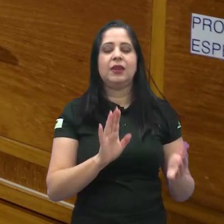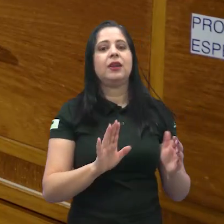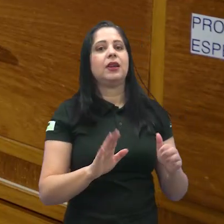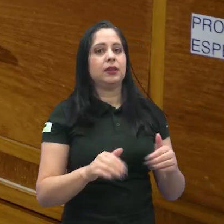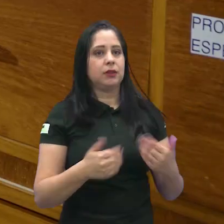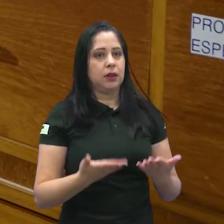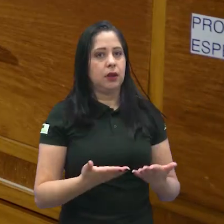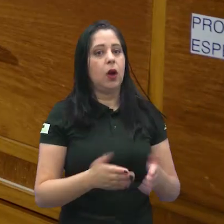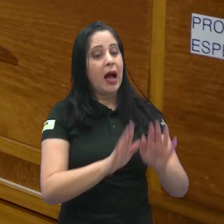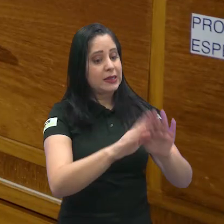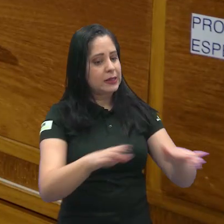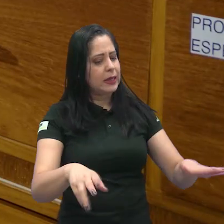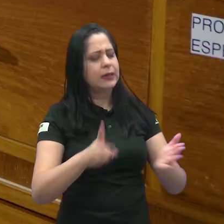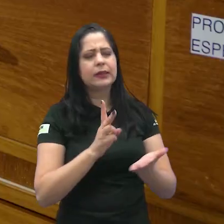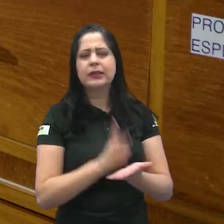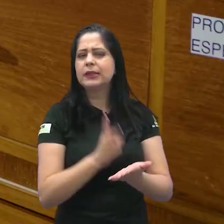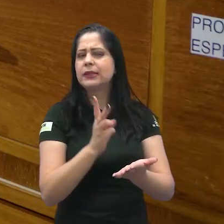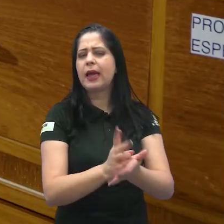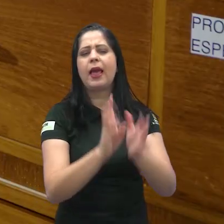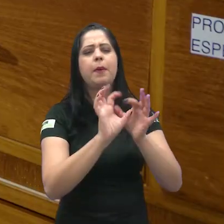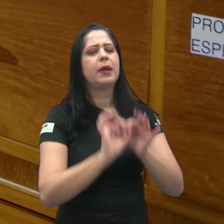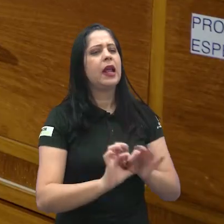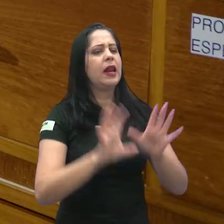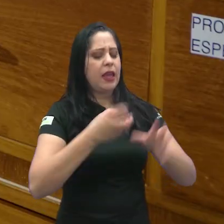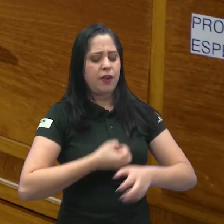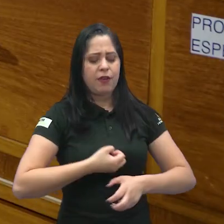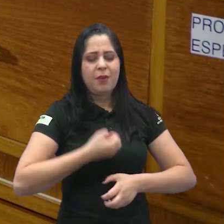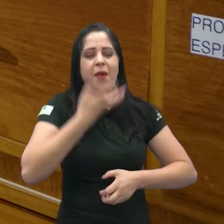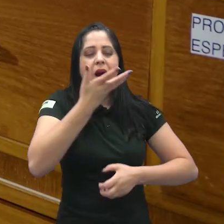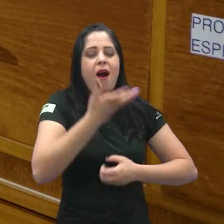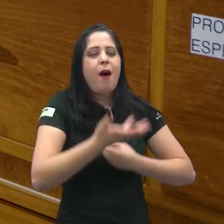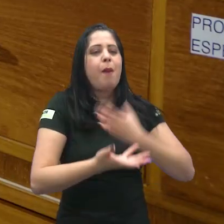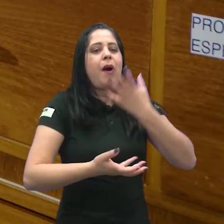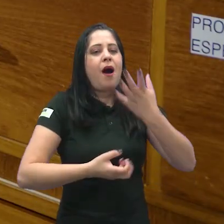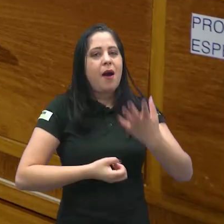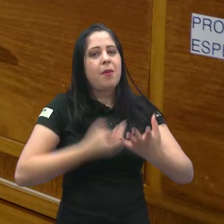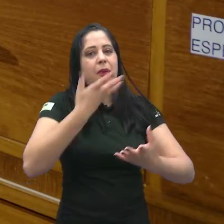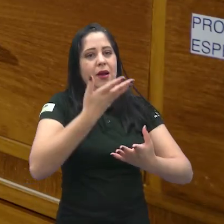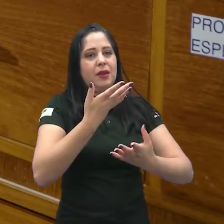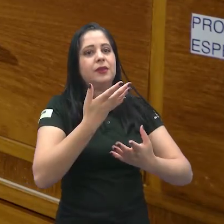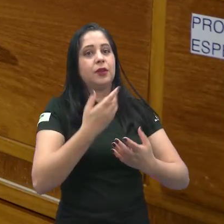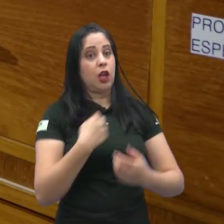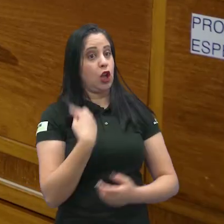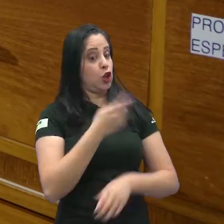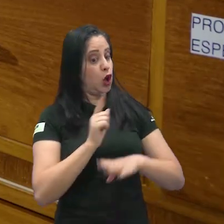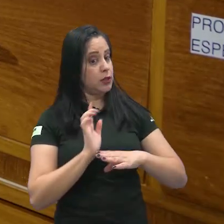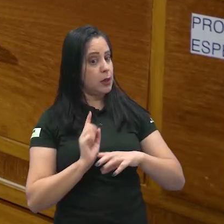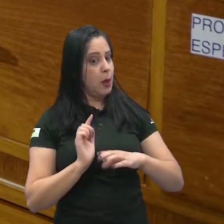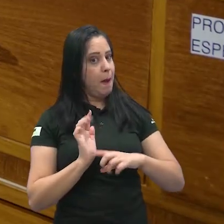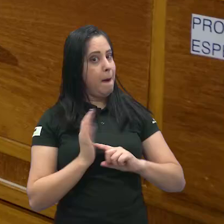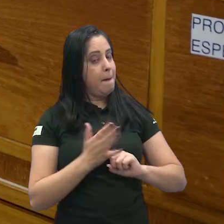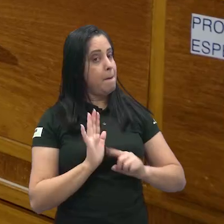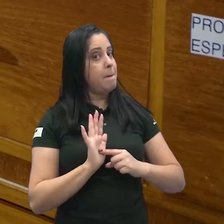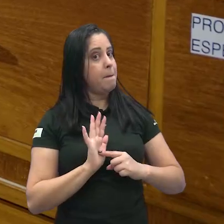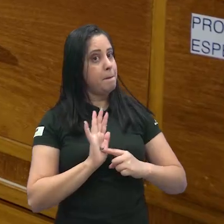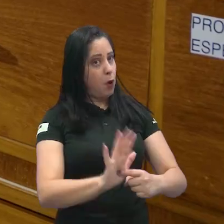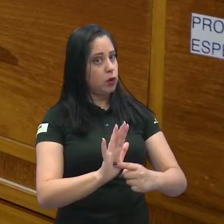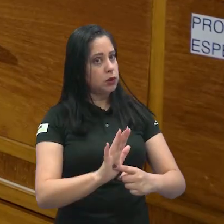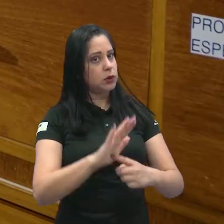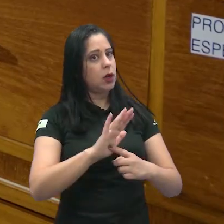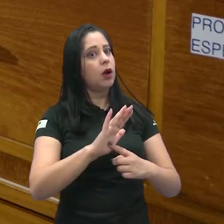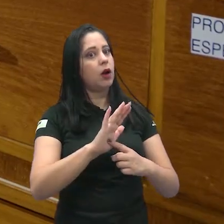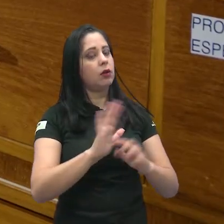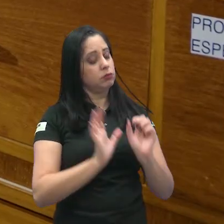dá essa liberdade para as crianças, né? E a gente transparece essa confiança para eles, que eles possam confiar no nosso trabalho, que a gente